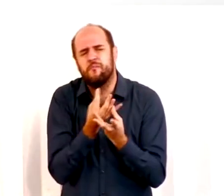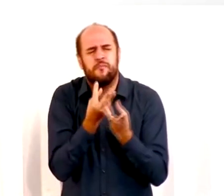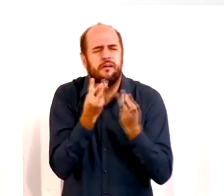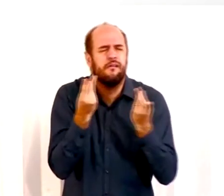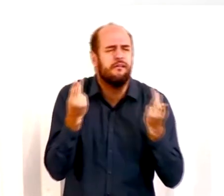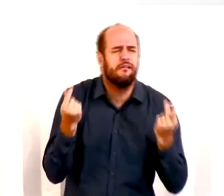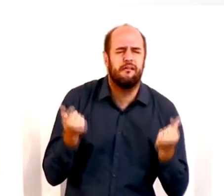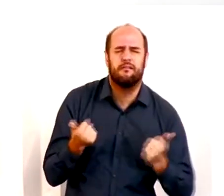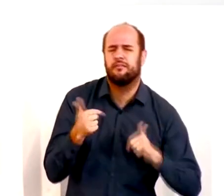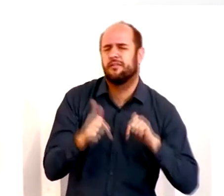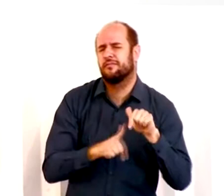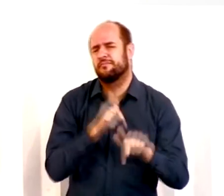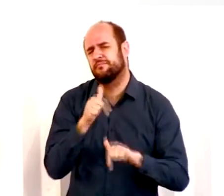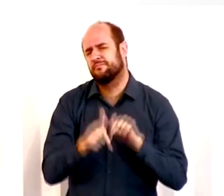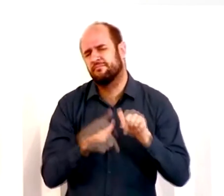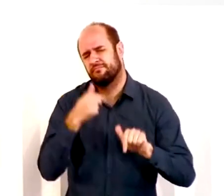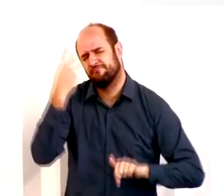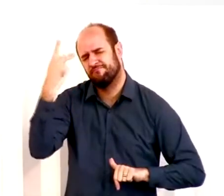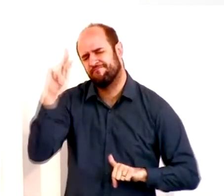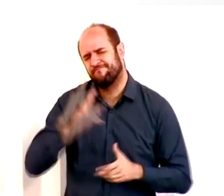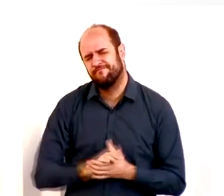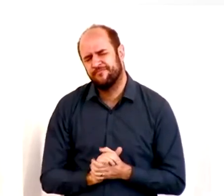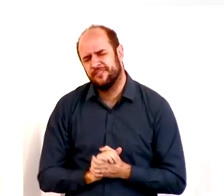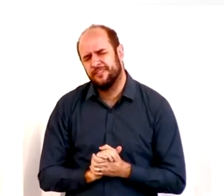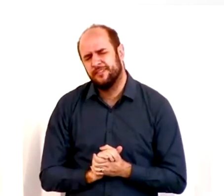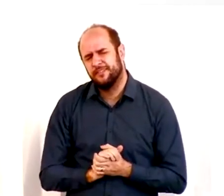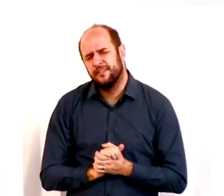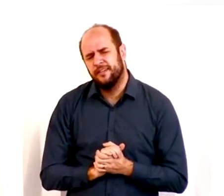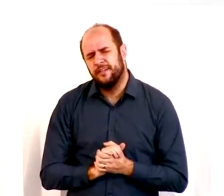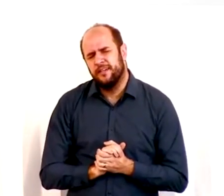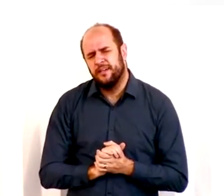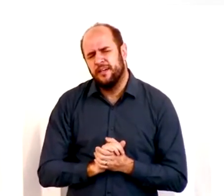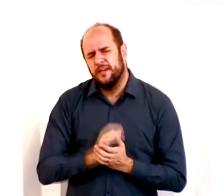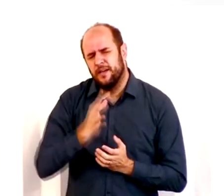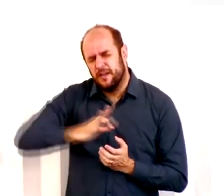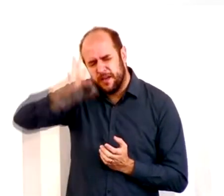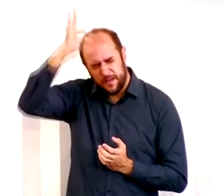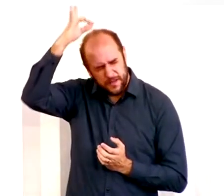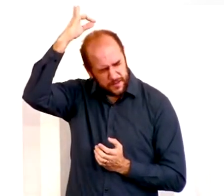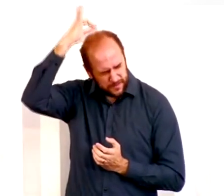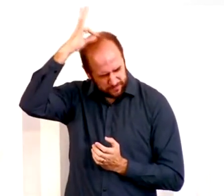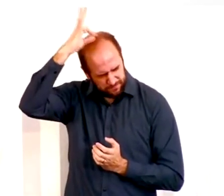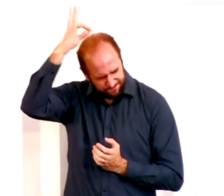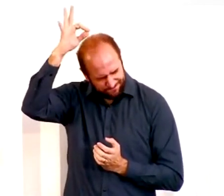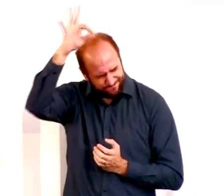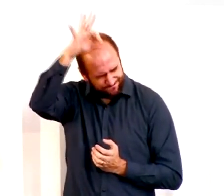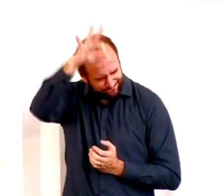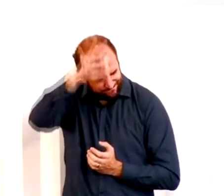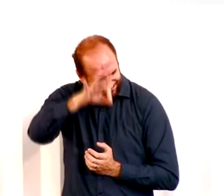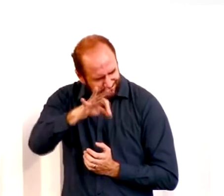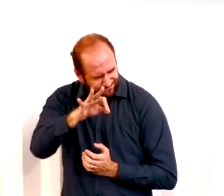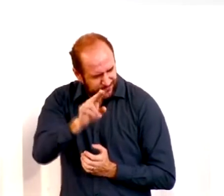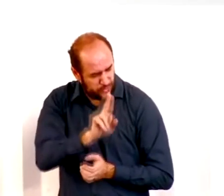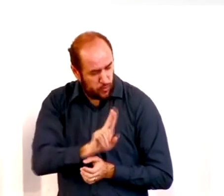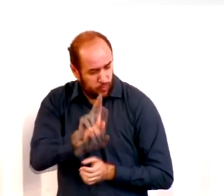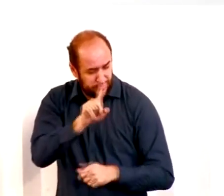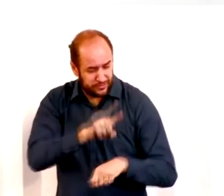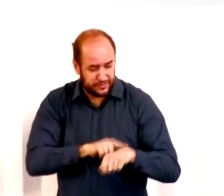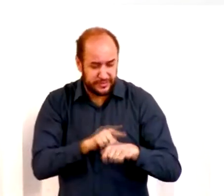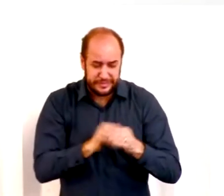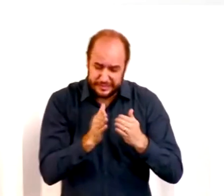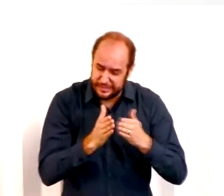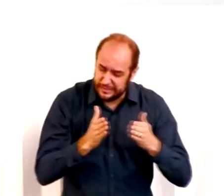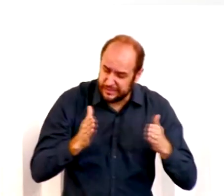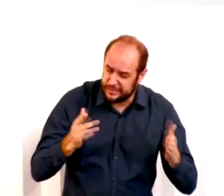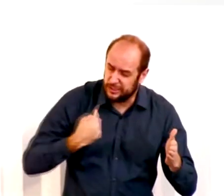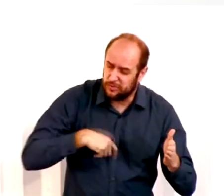da Sua obra. Mas Senhor, o Teu Espírito usa este momento, e eu creio que usa mesmo, para nos